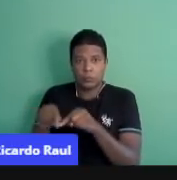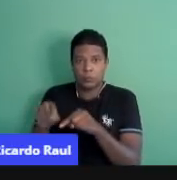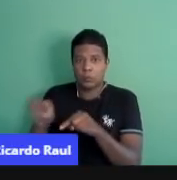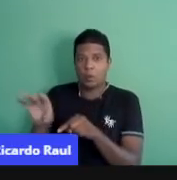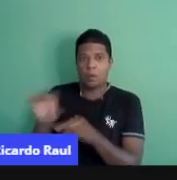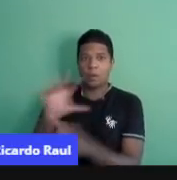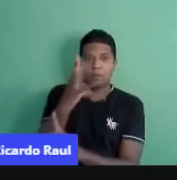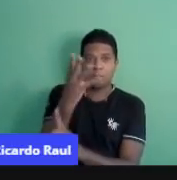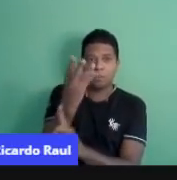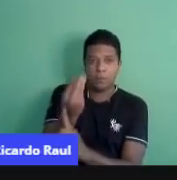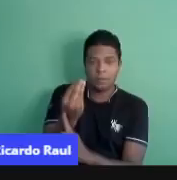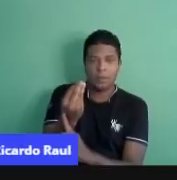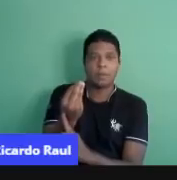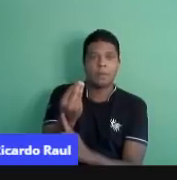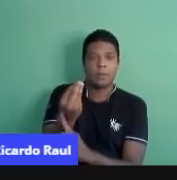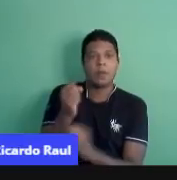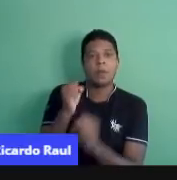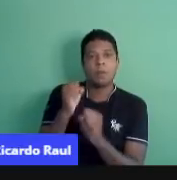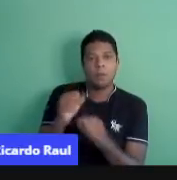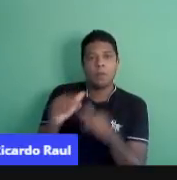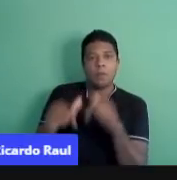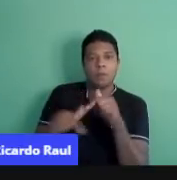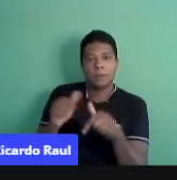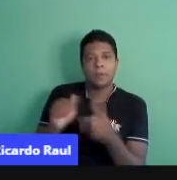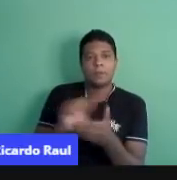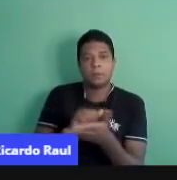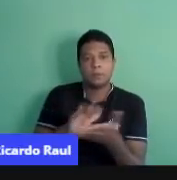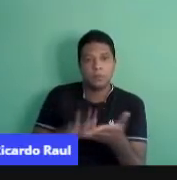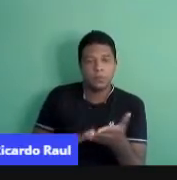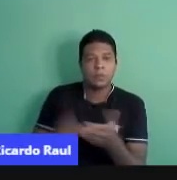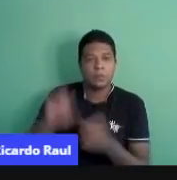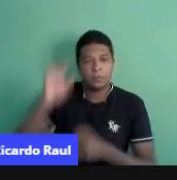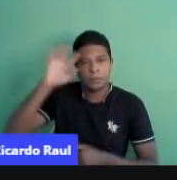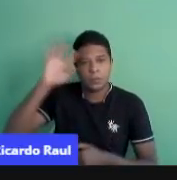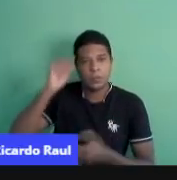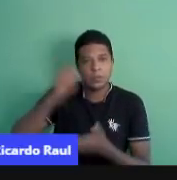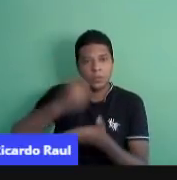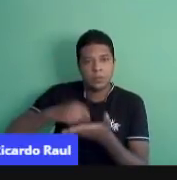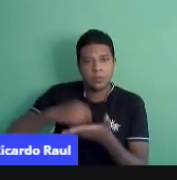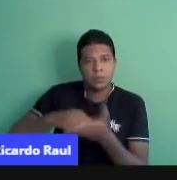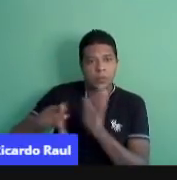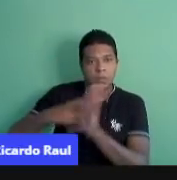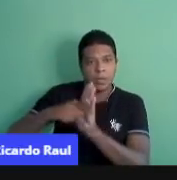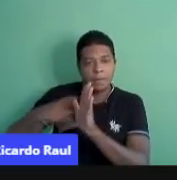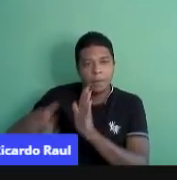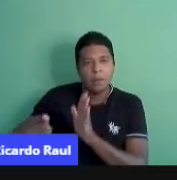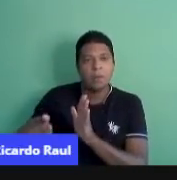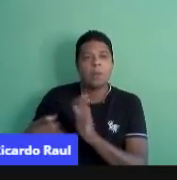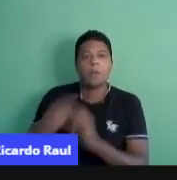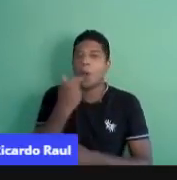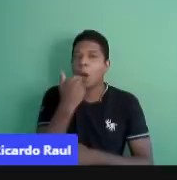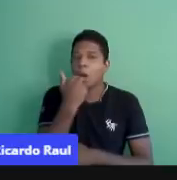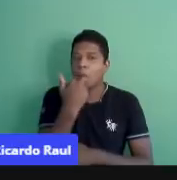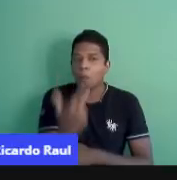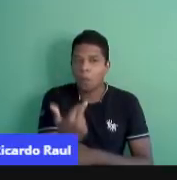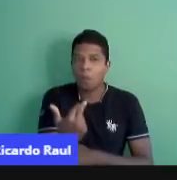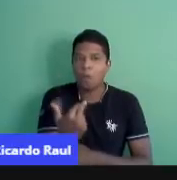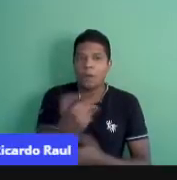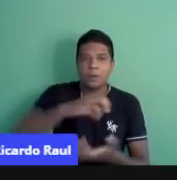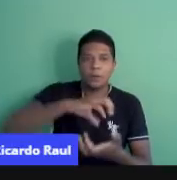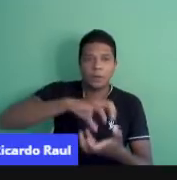vai poder trabalhar um artista específico, vai poder trabalhar cores,